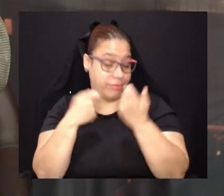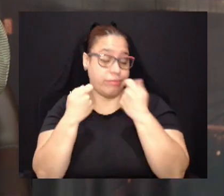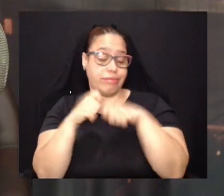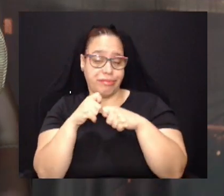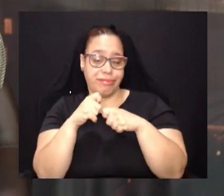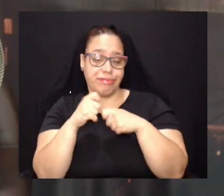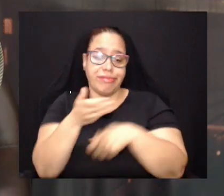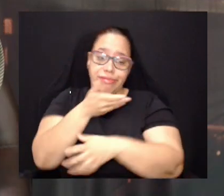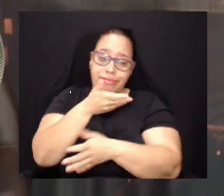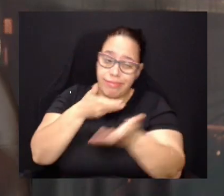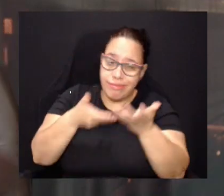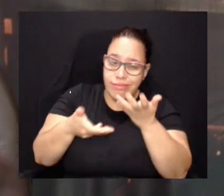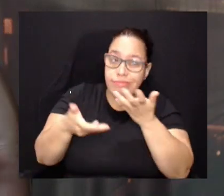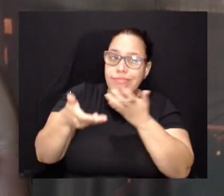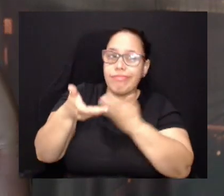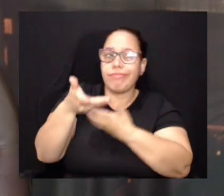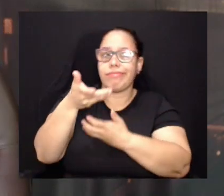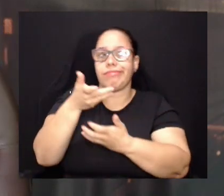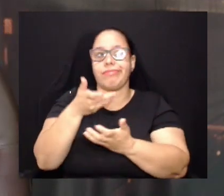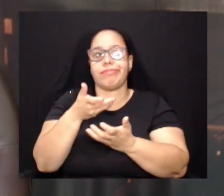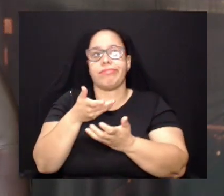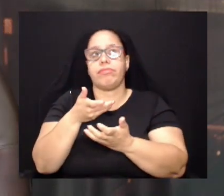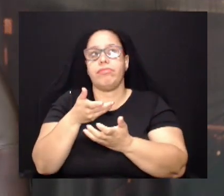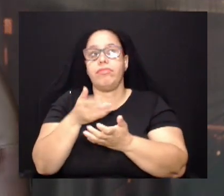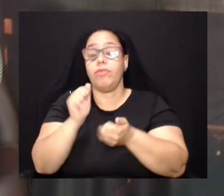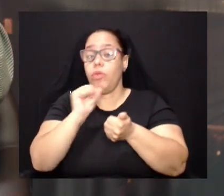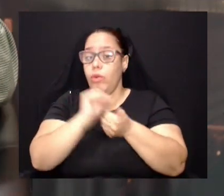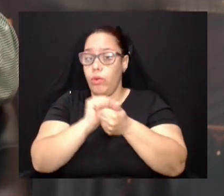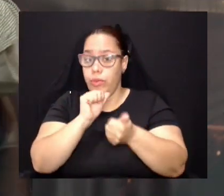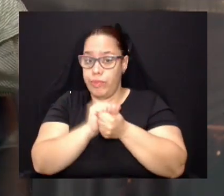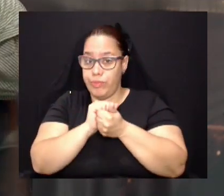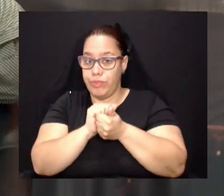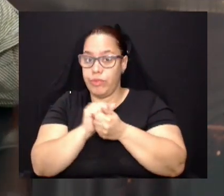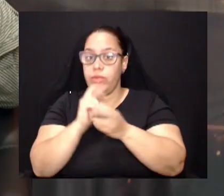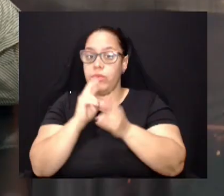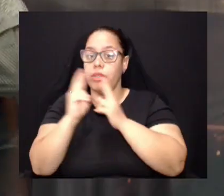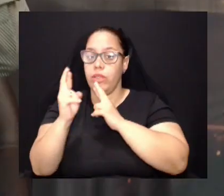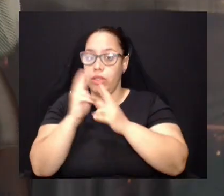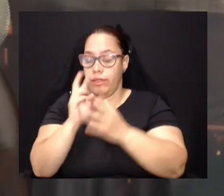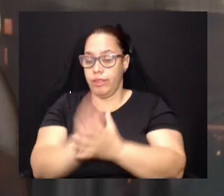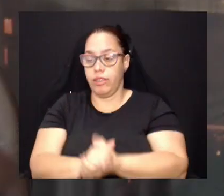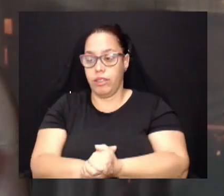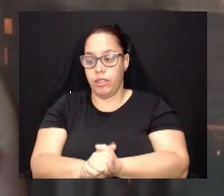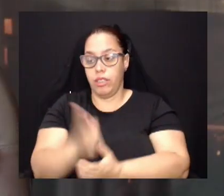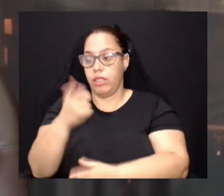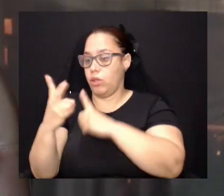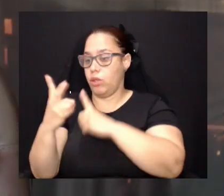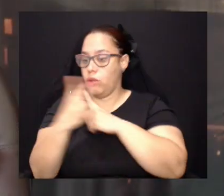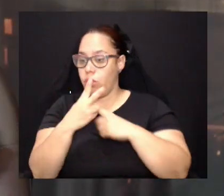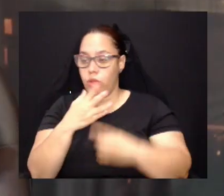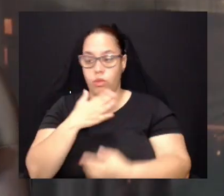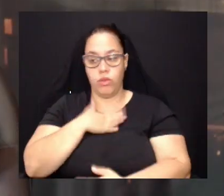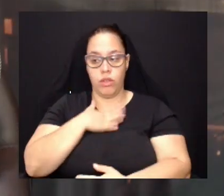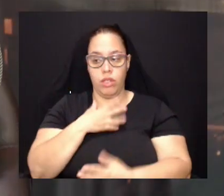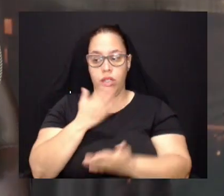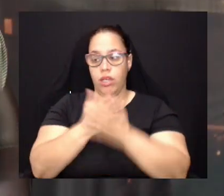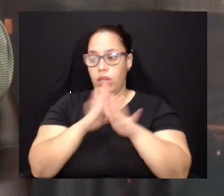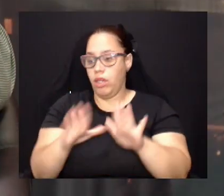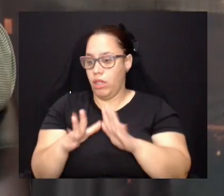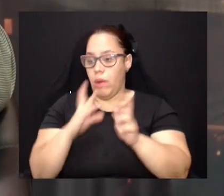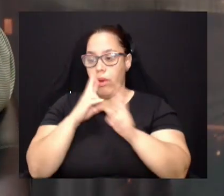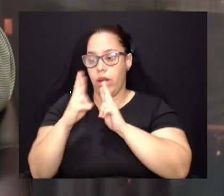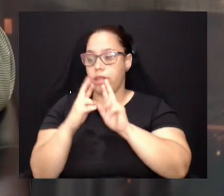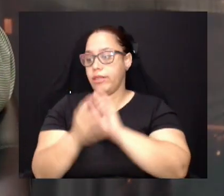colocando isso na qualidade do relacionamento. Né? Se eu não cuidar de mim, eu estrago o relacionamento. Então,